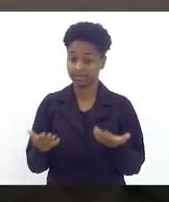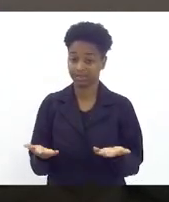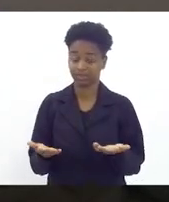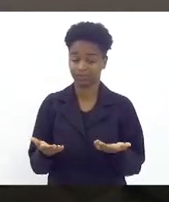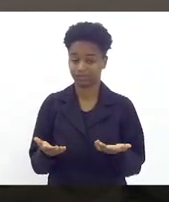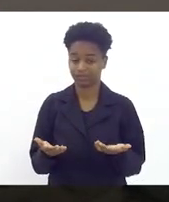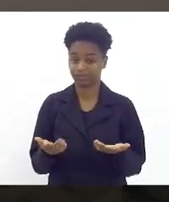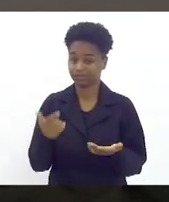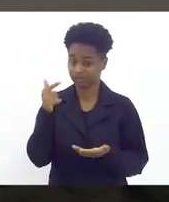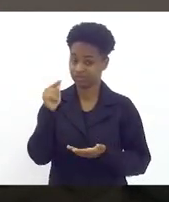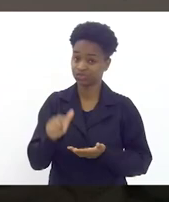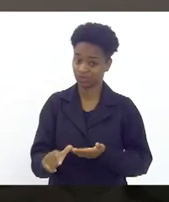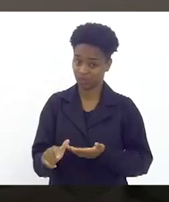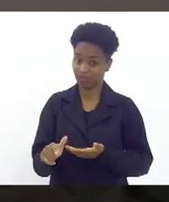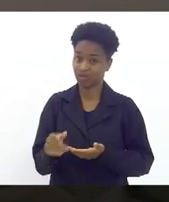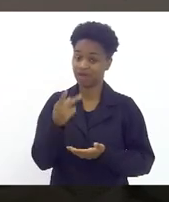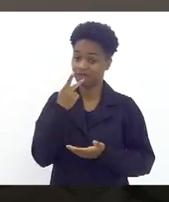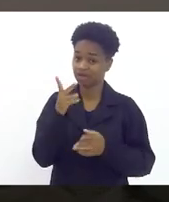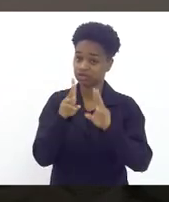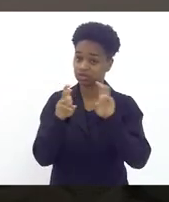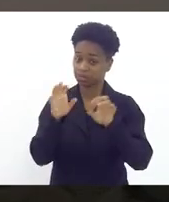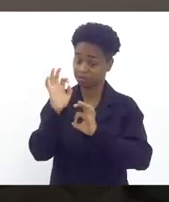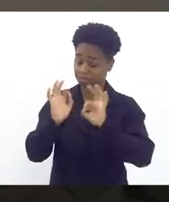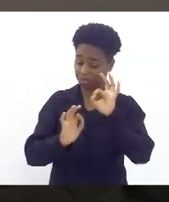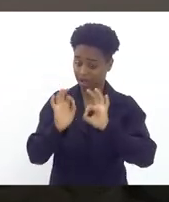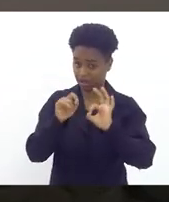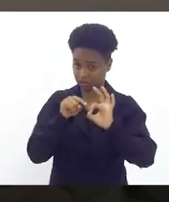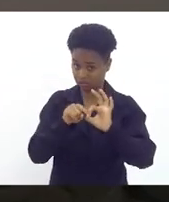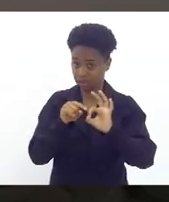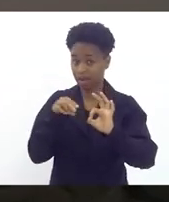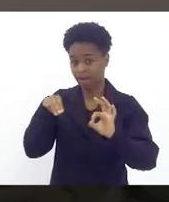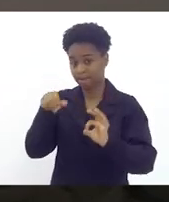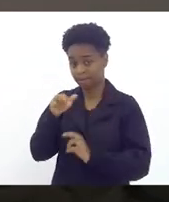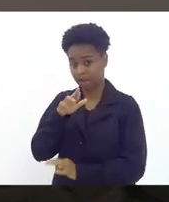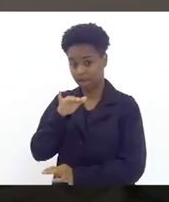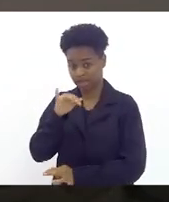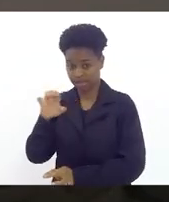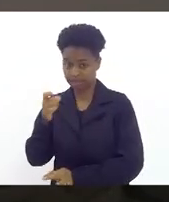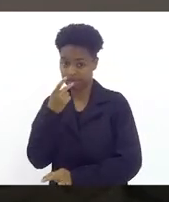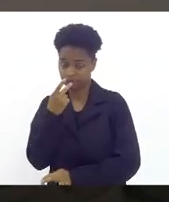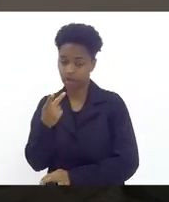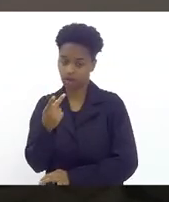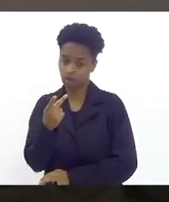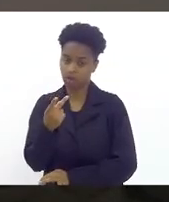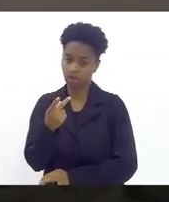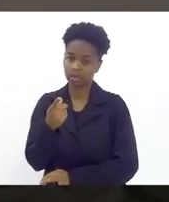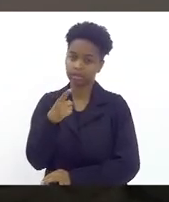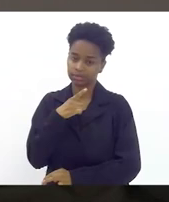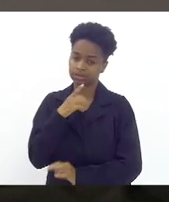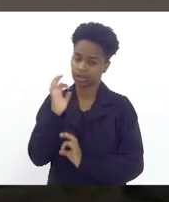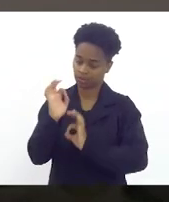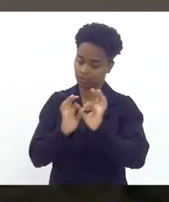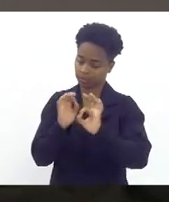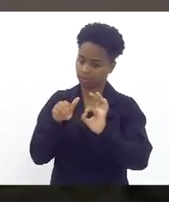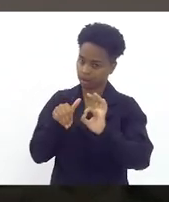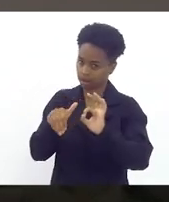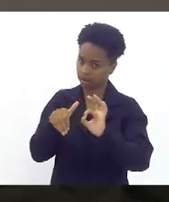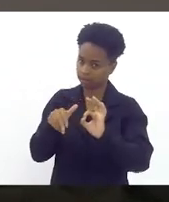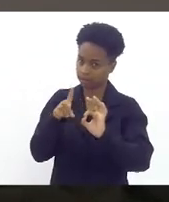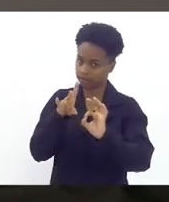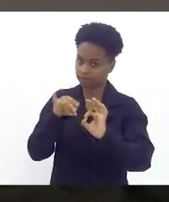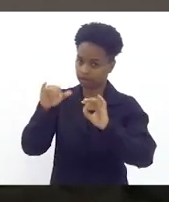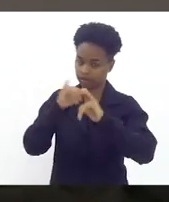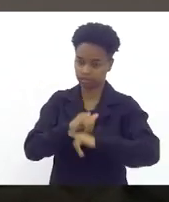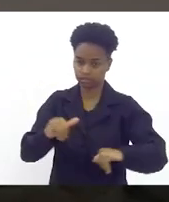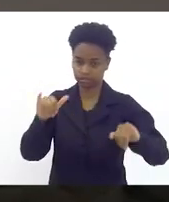mais uma vez é mencionado esse plano amarrei trouxe é excelente notícia de que ele está para para voltar